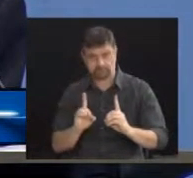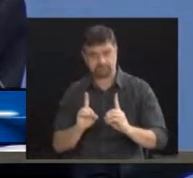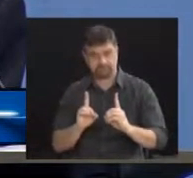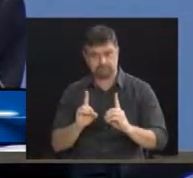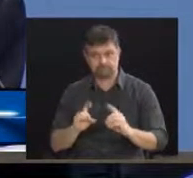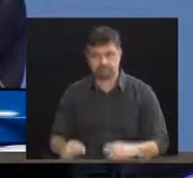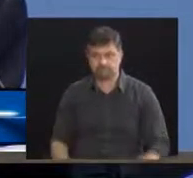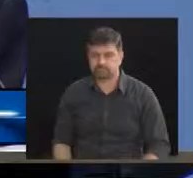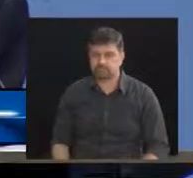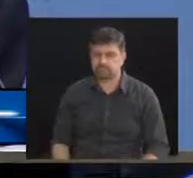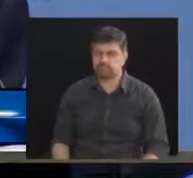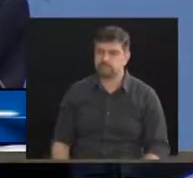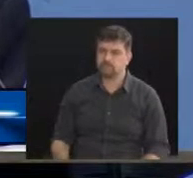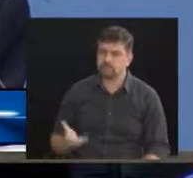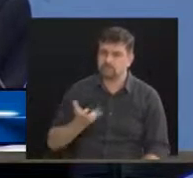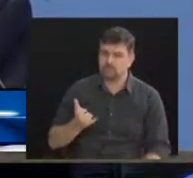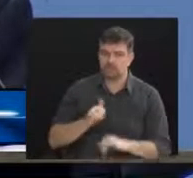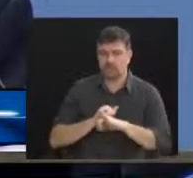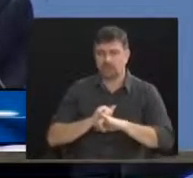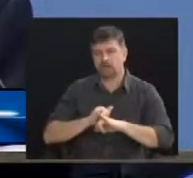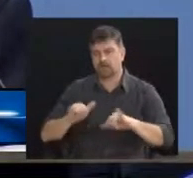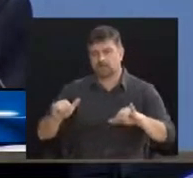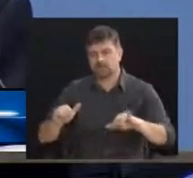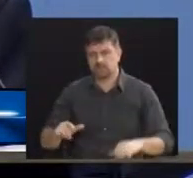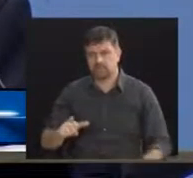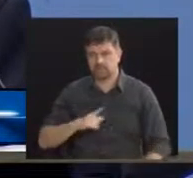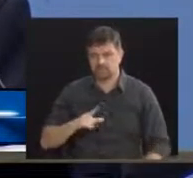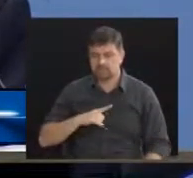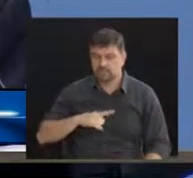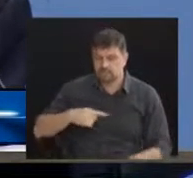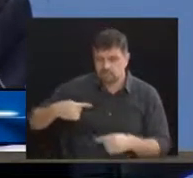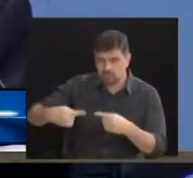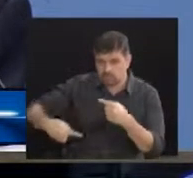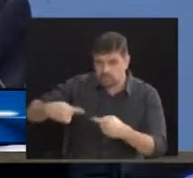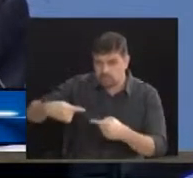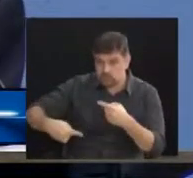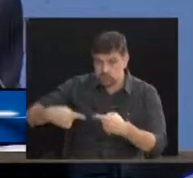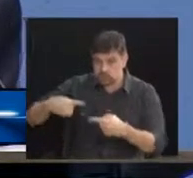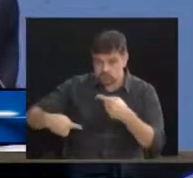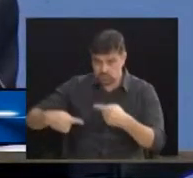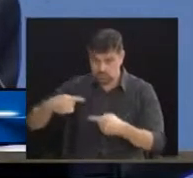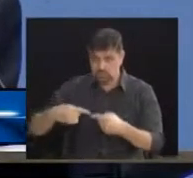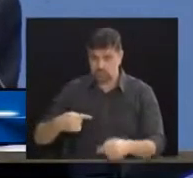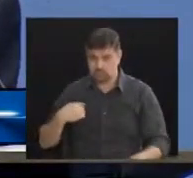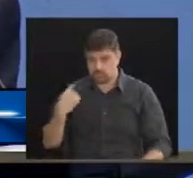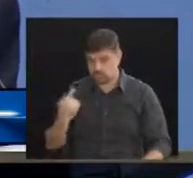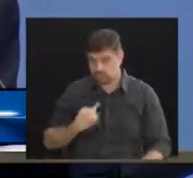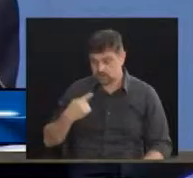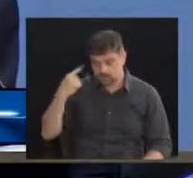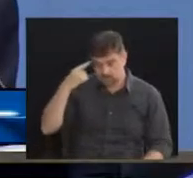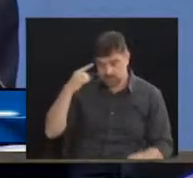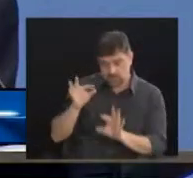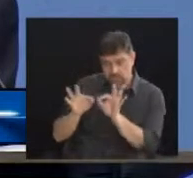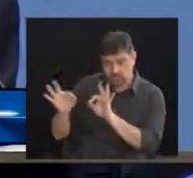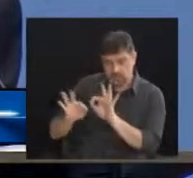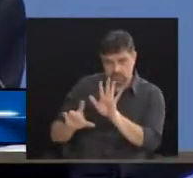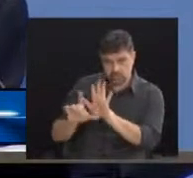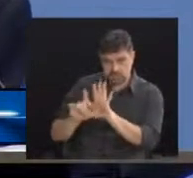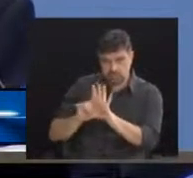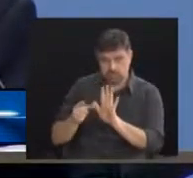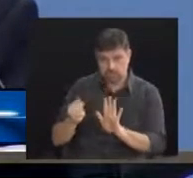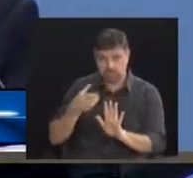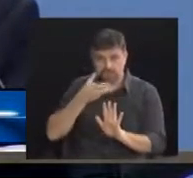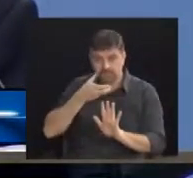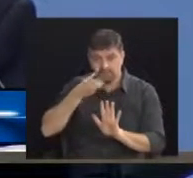diria, numa mini discussão da reforma desse projeto de lei